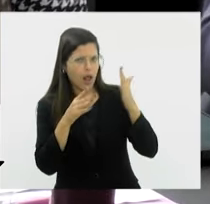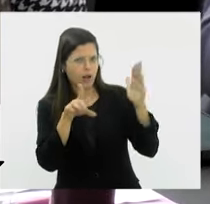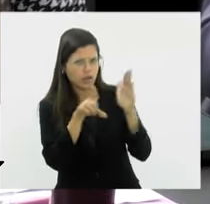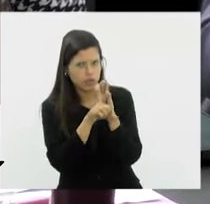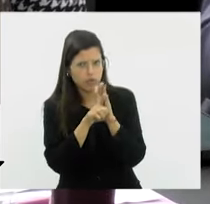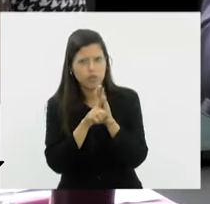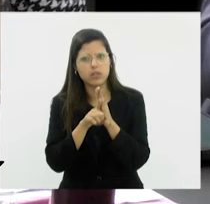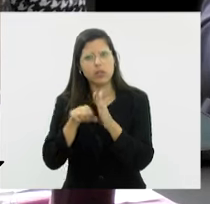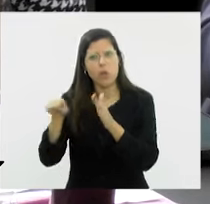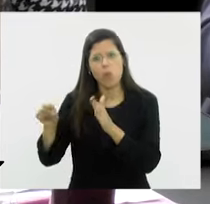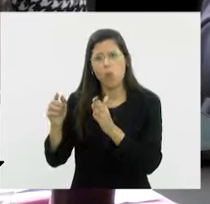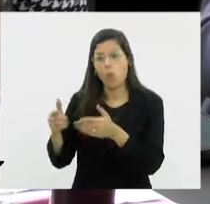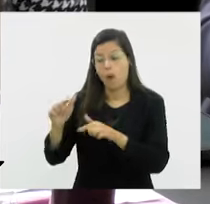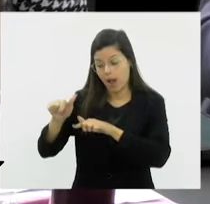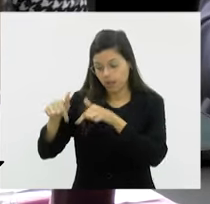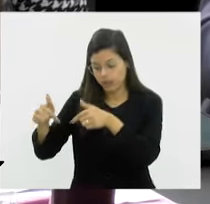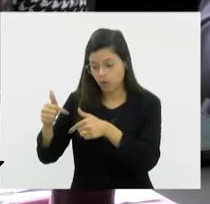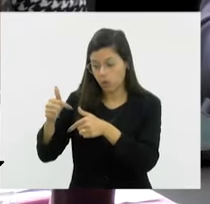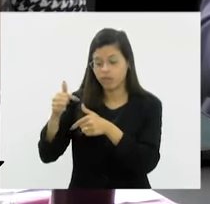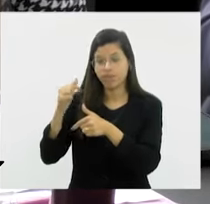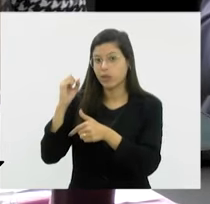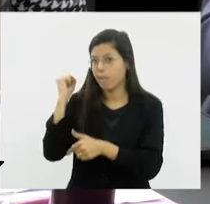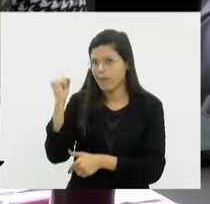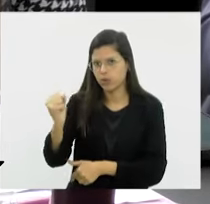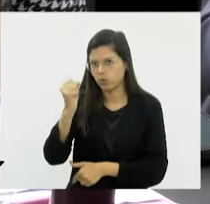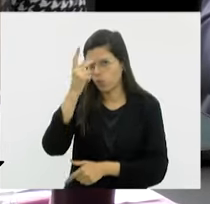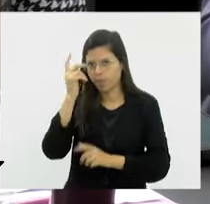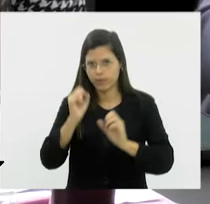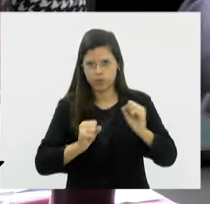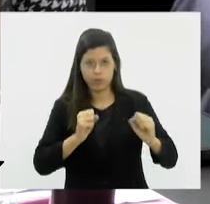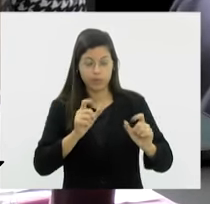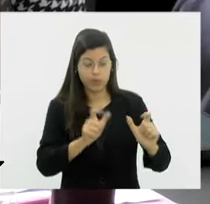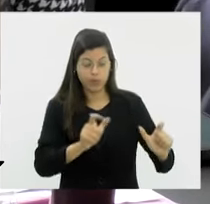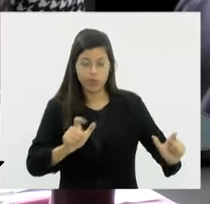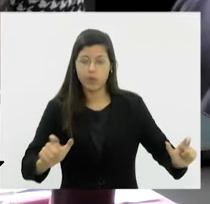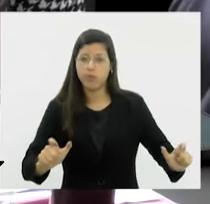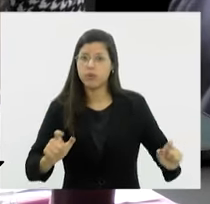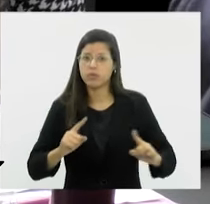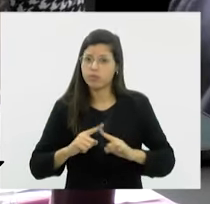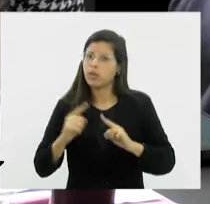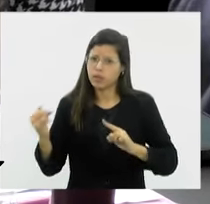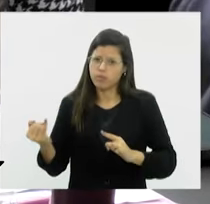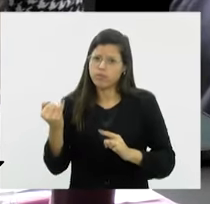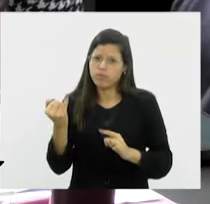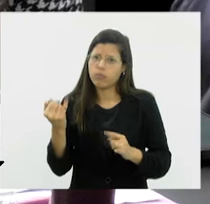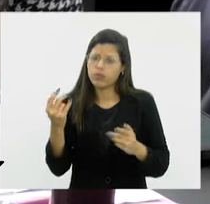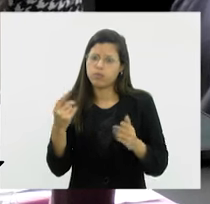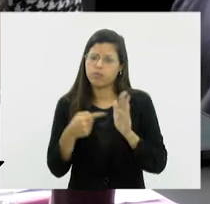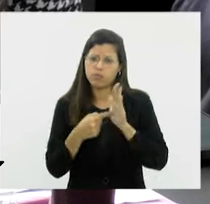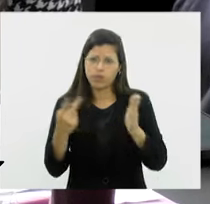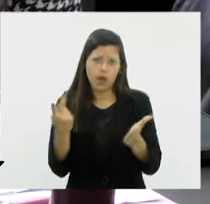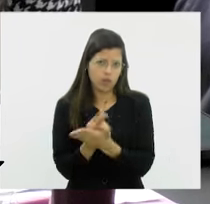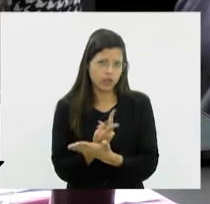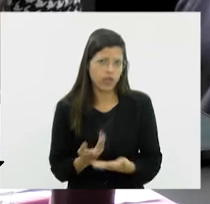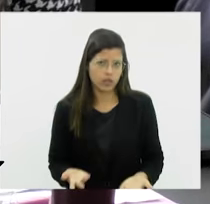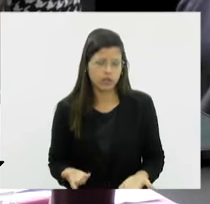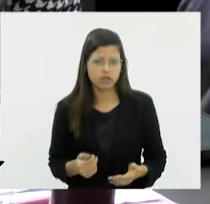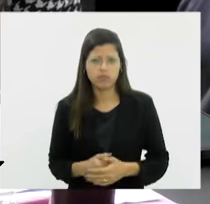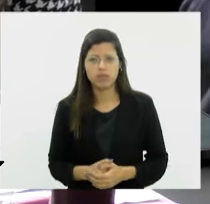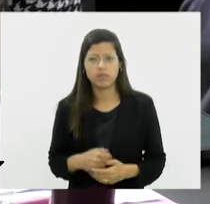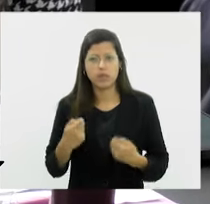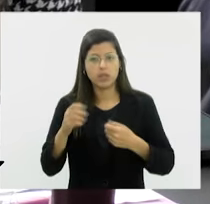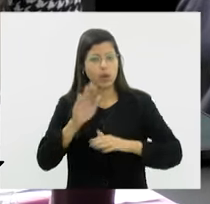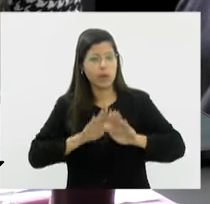que mataram pessoas, mas é importante ressaltar que isto também acontece. Então, há de se ter cuidado,